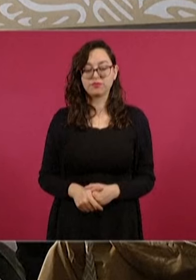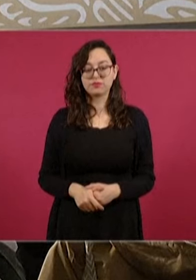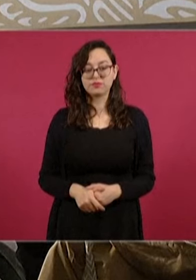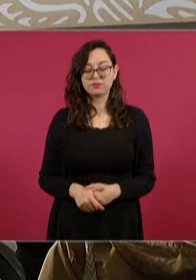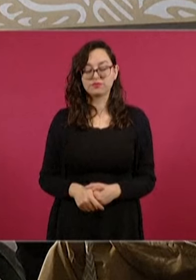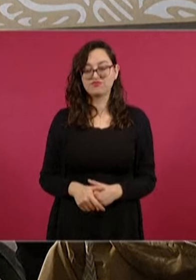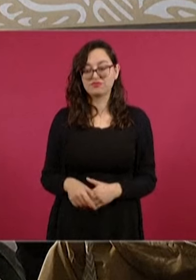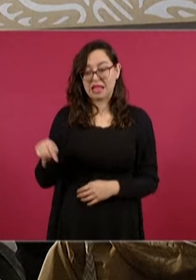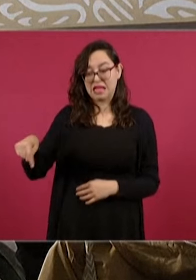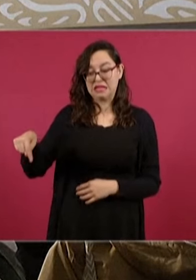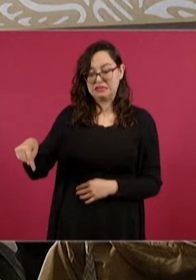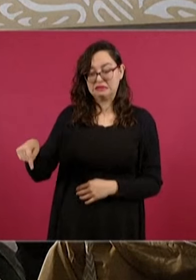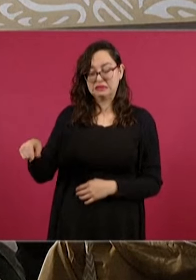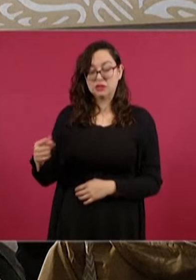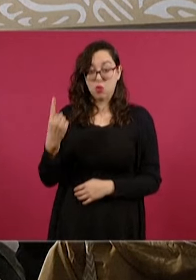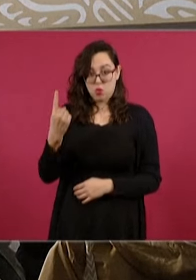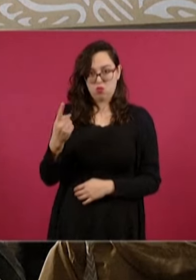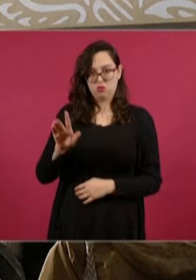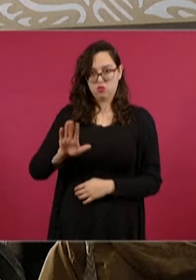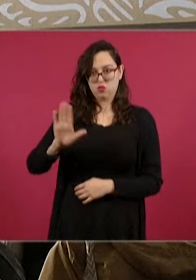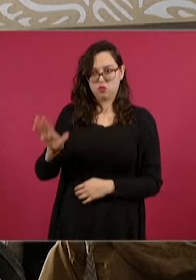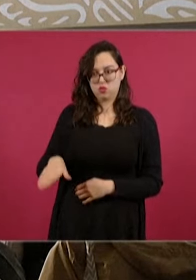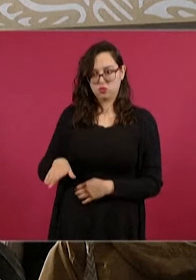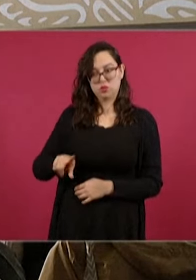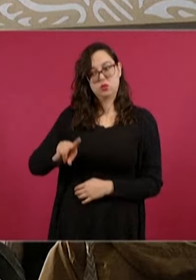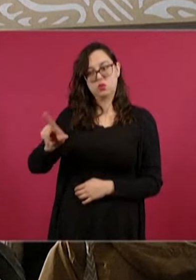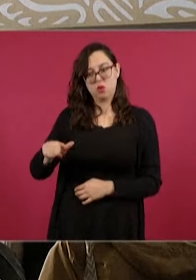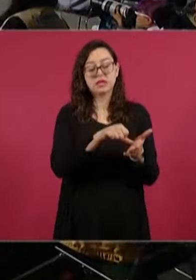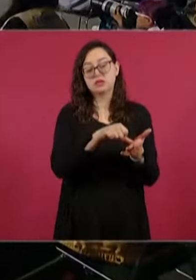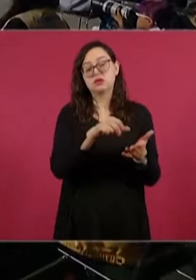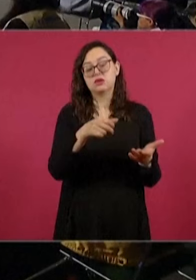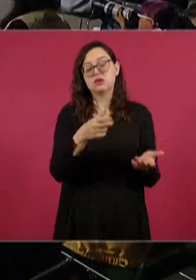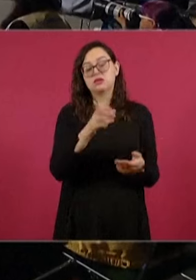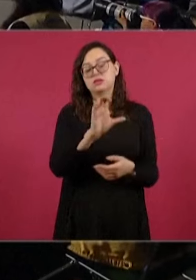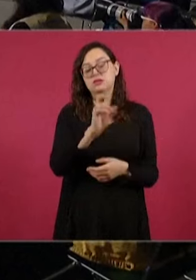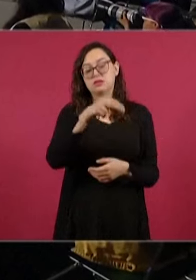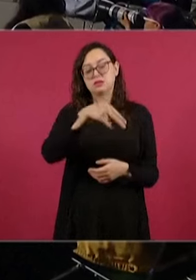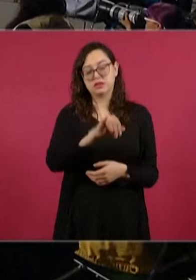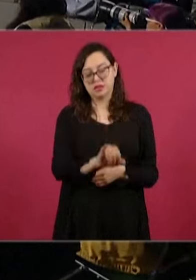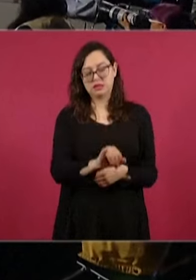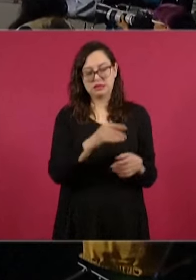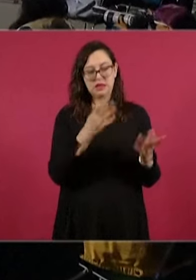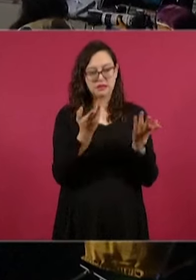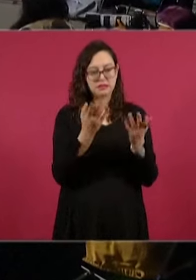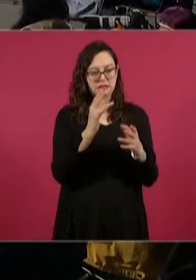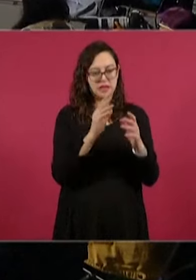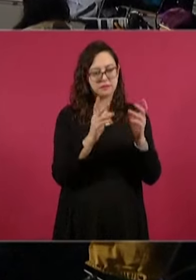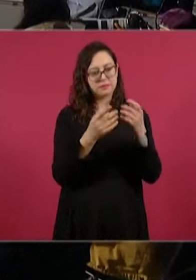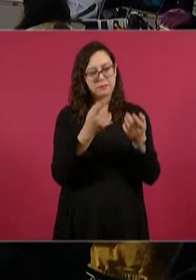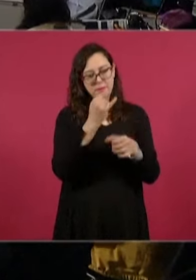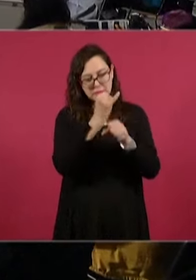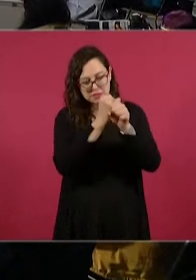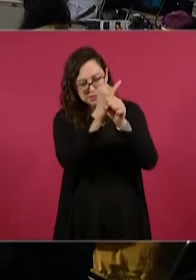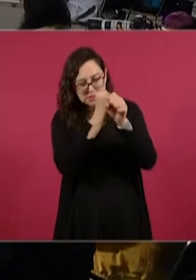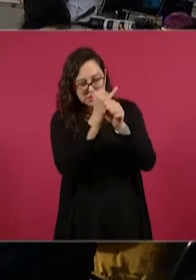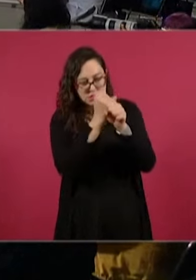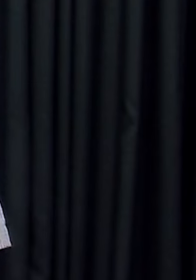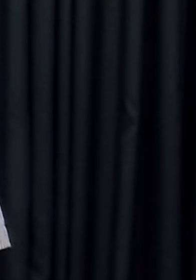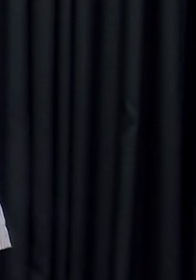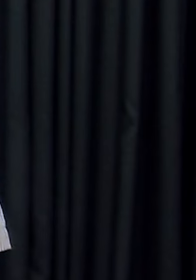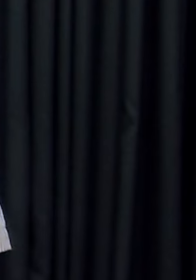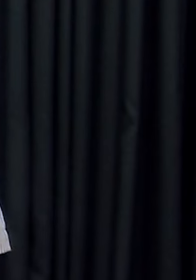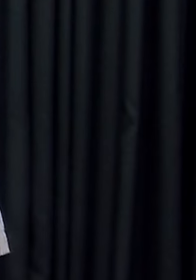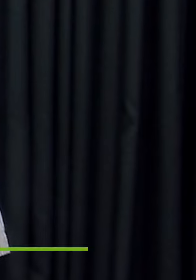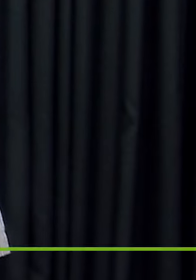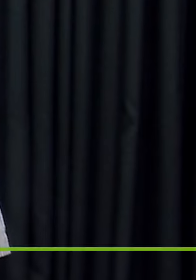aprovar, sem resistências, as reformas prometidas pelo atual presidente, Manuel López Obrador.